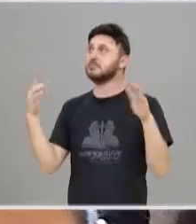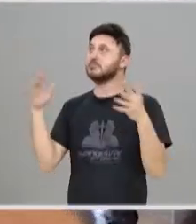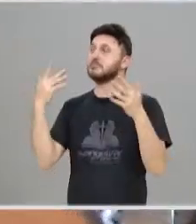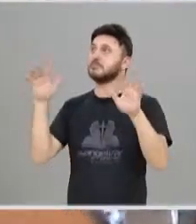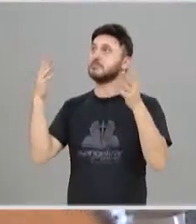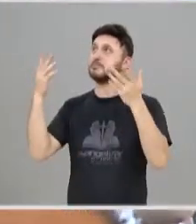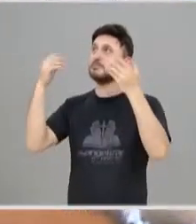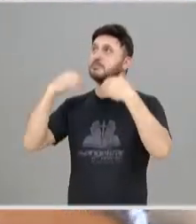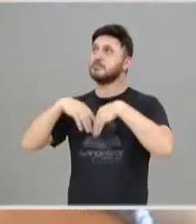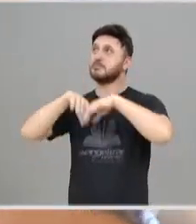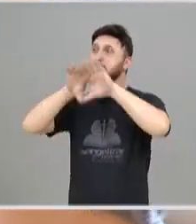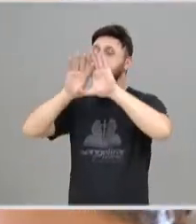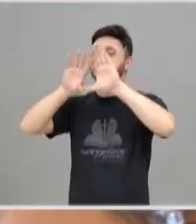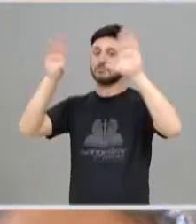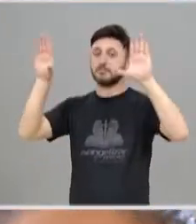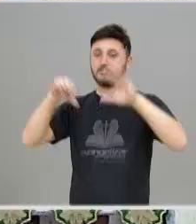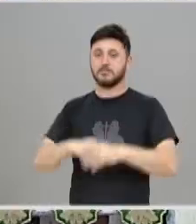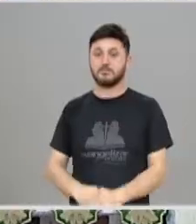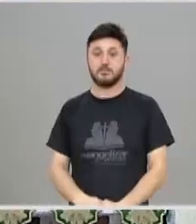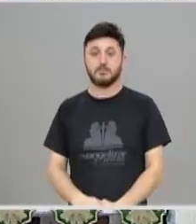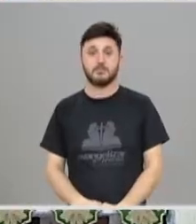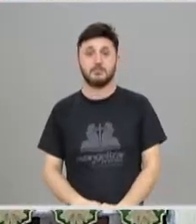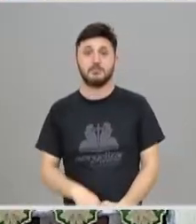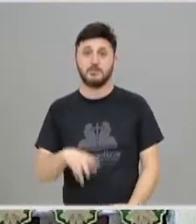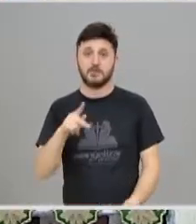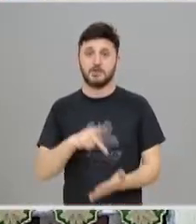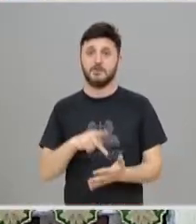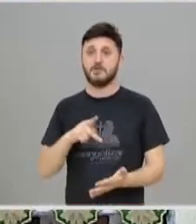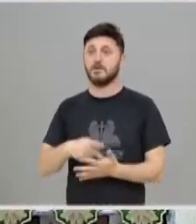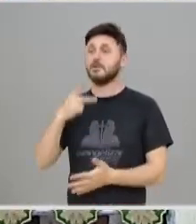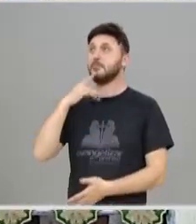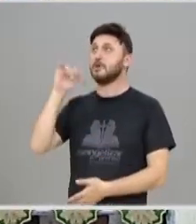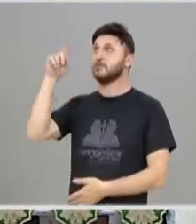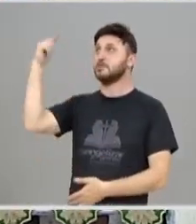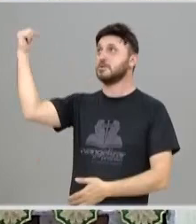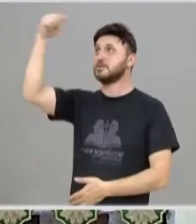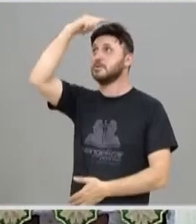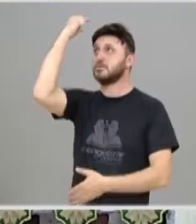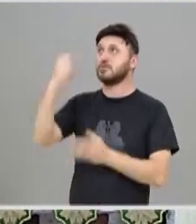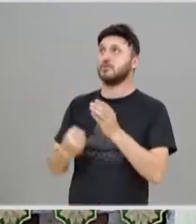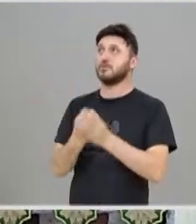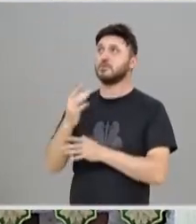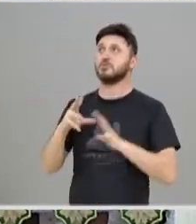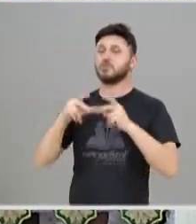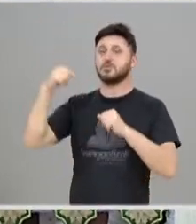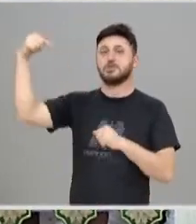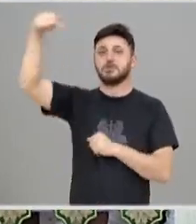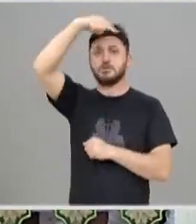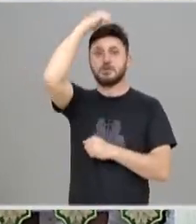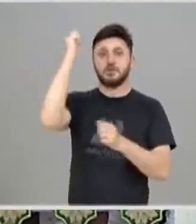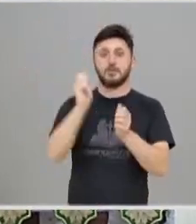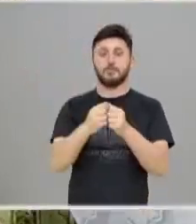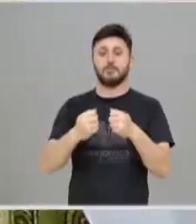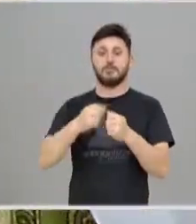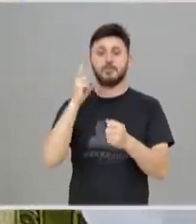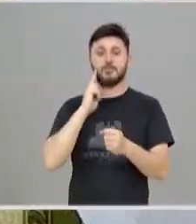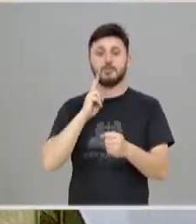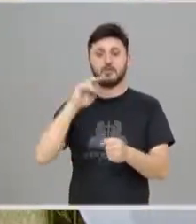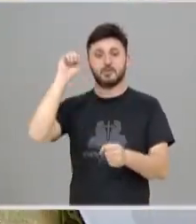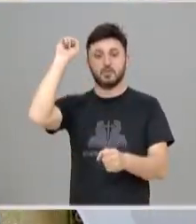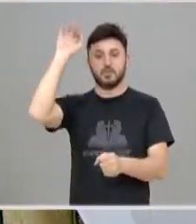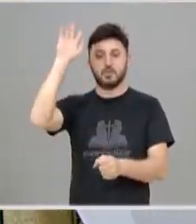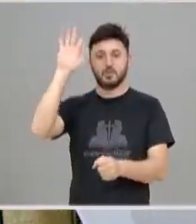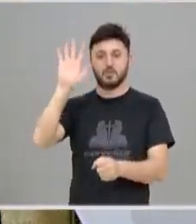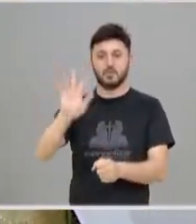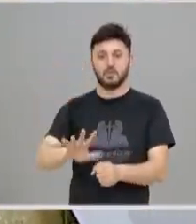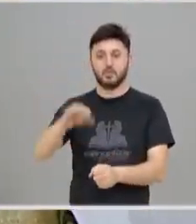nome do Senhor, hosana nas alturas. Na verdade, ó Pai, vós sois santo e fonte de toda santidade,